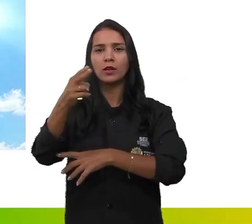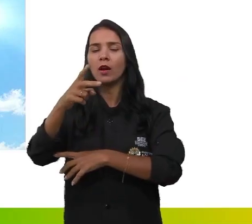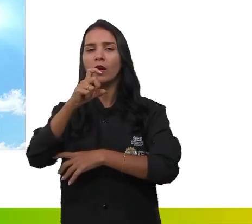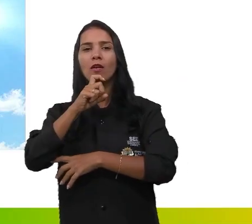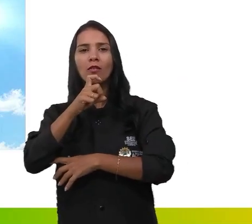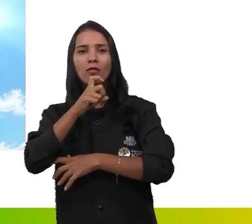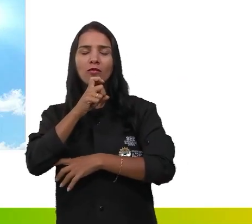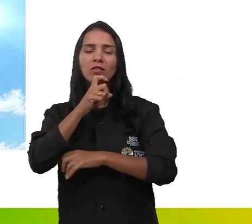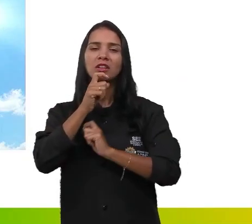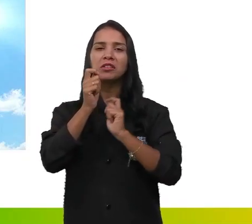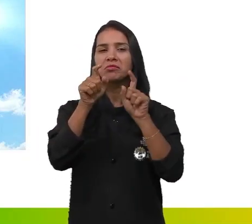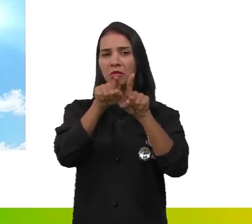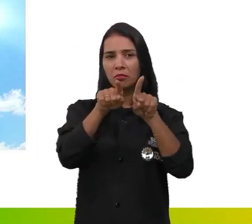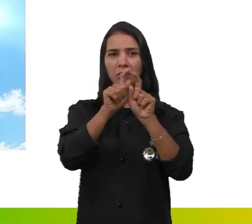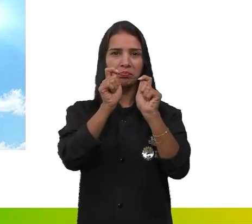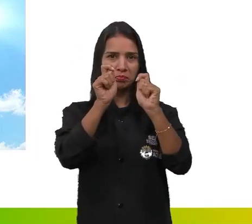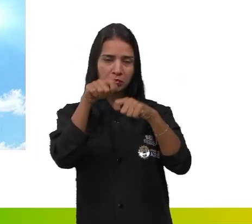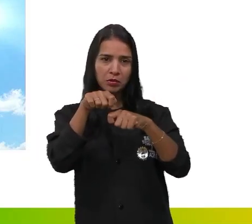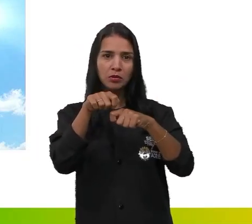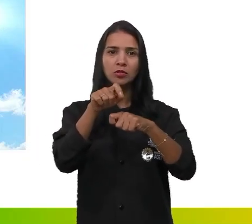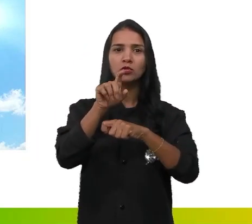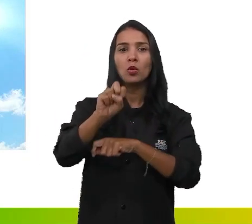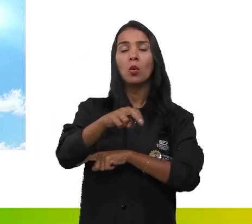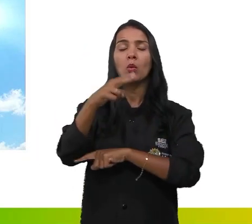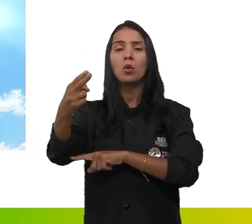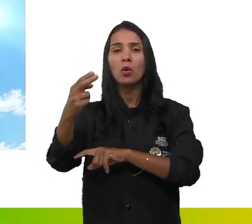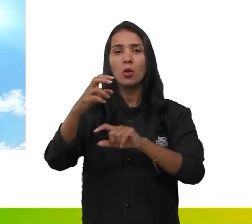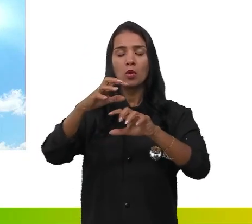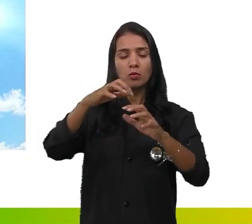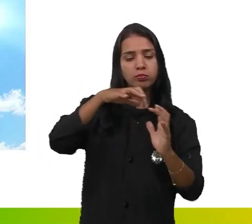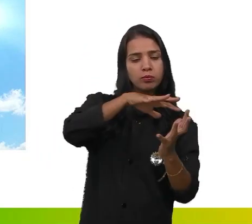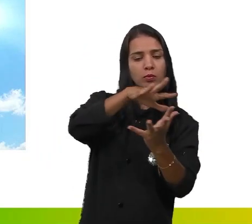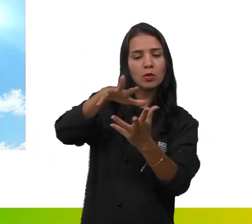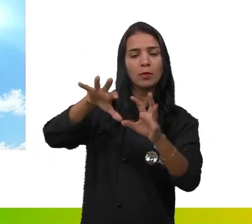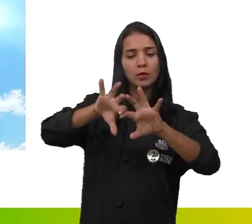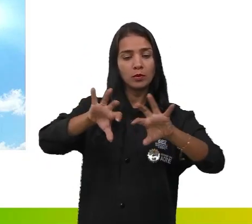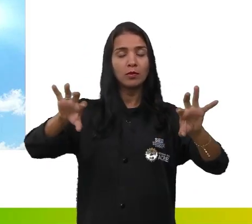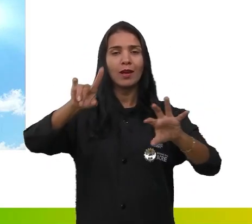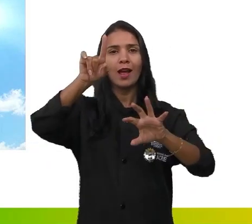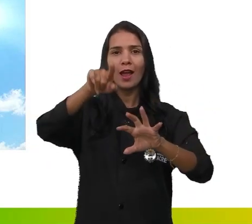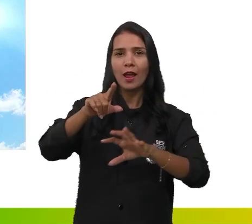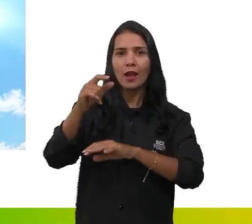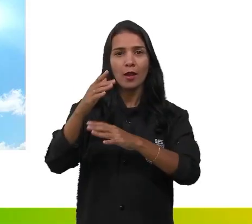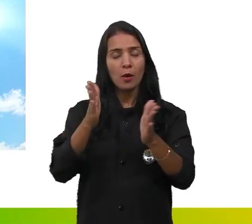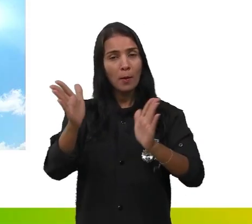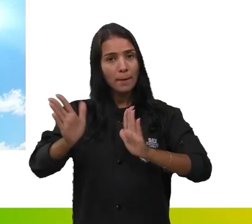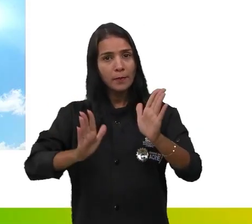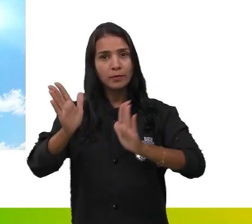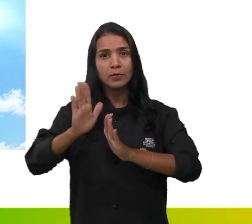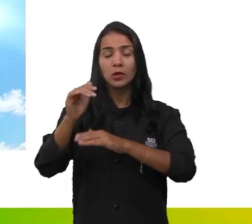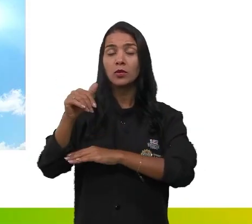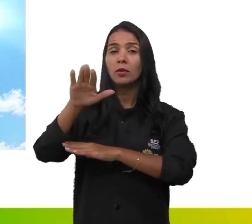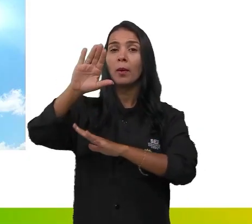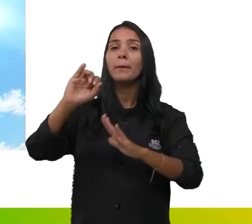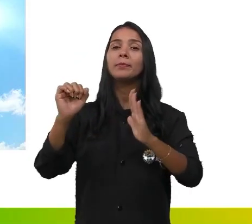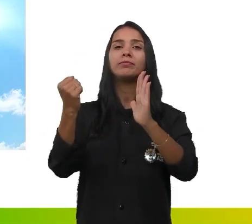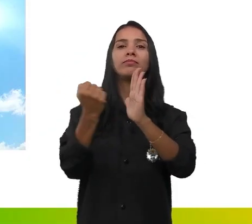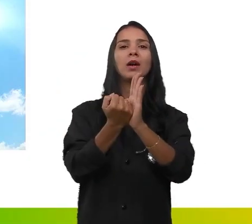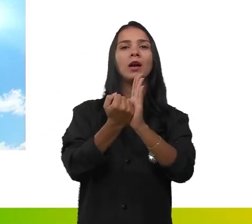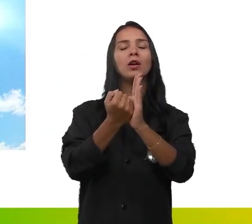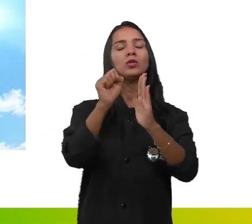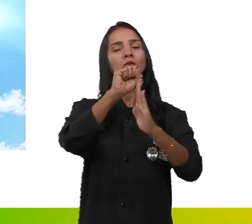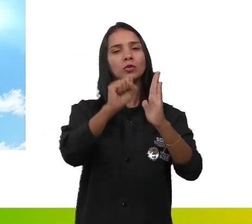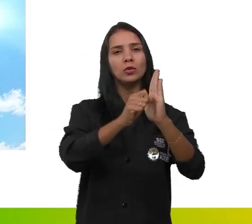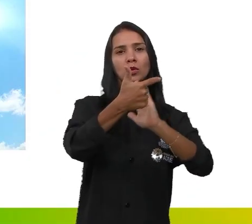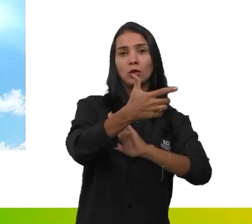aqui dizer o seguinte: foi um dos períodos mais marcantes do século XX. E o que caracterizou a